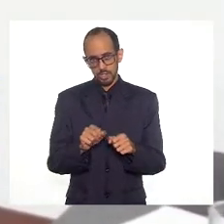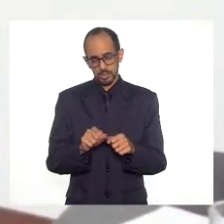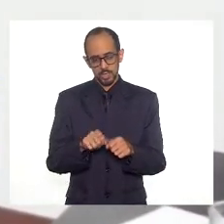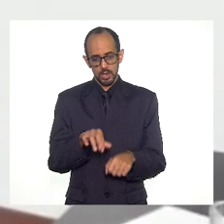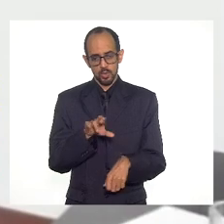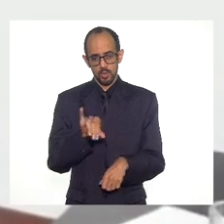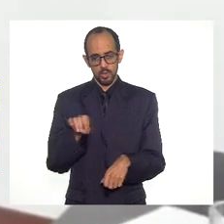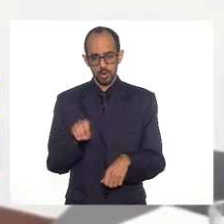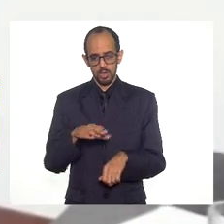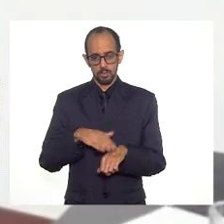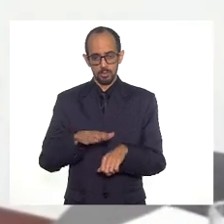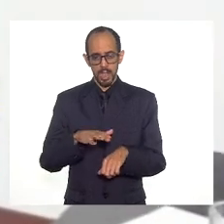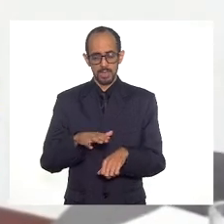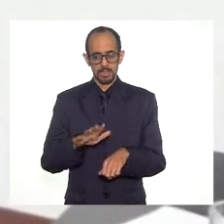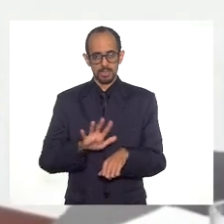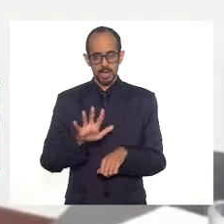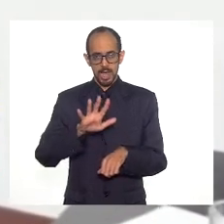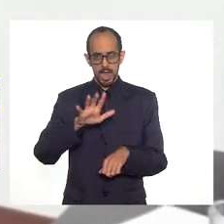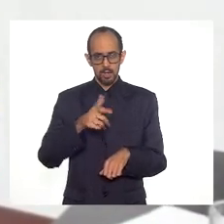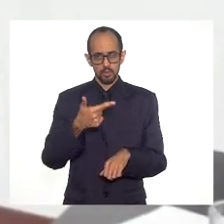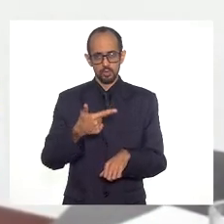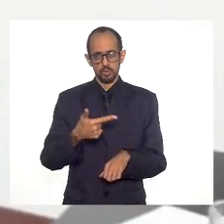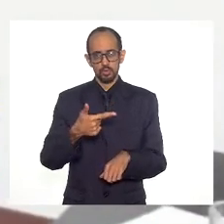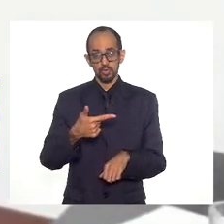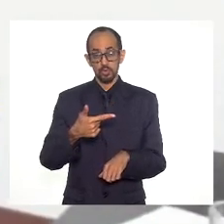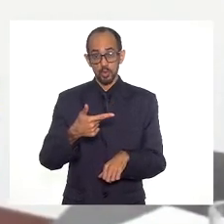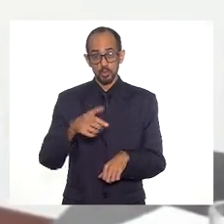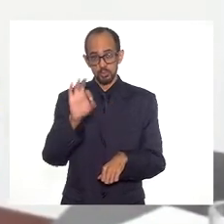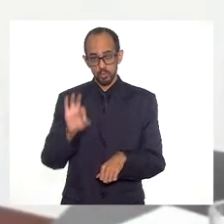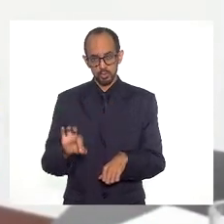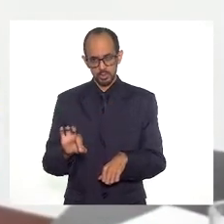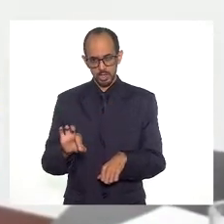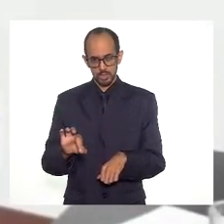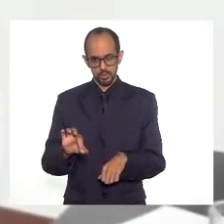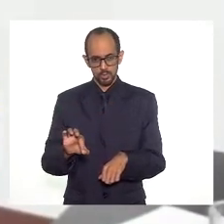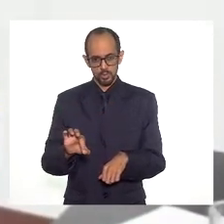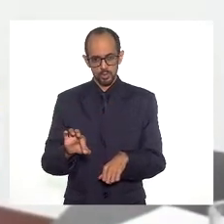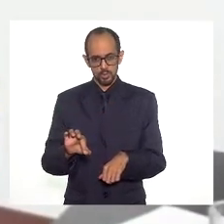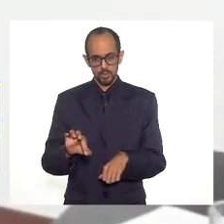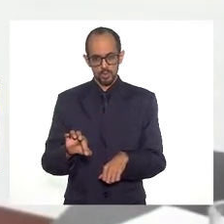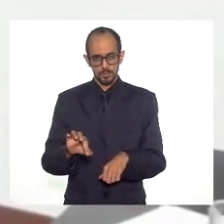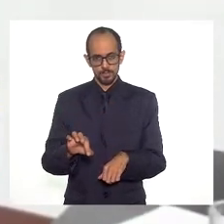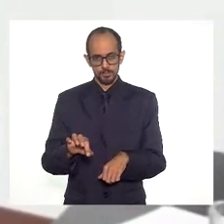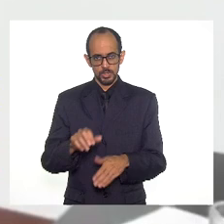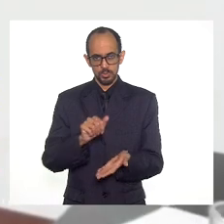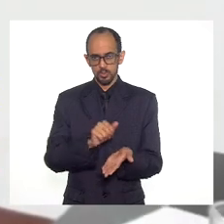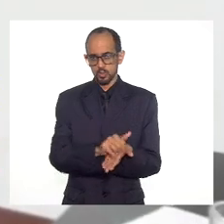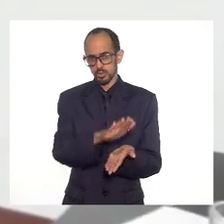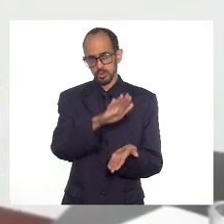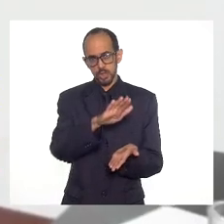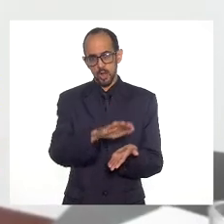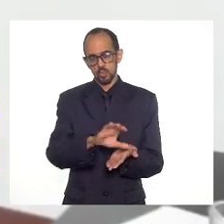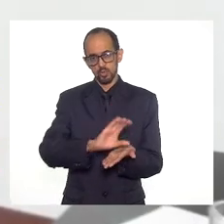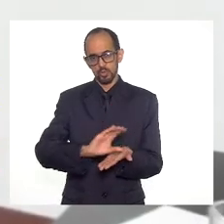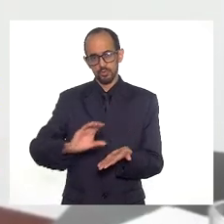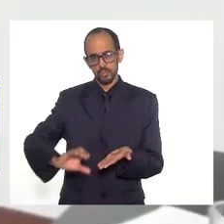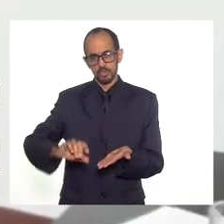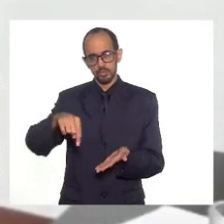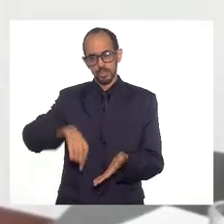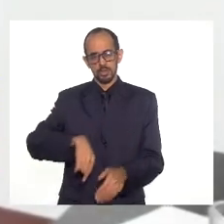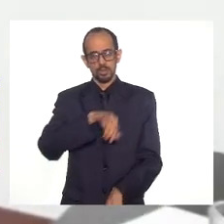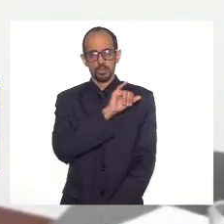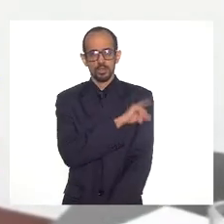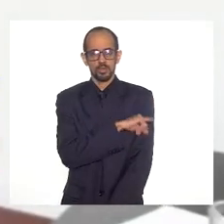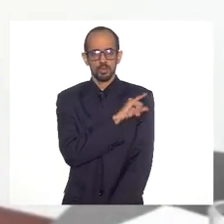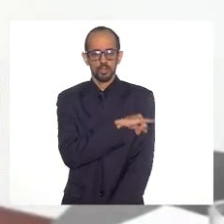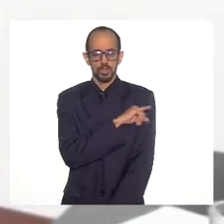caro, em 2% do ICMS, expulsão do investimento do Estado do Rio de Janeiro e, por consequência,